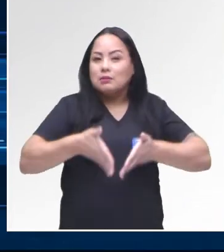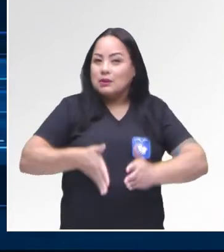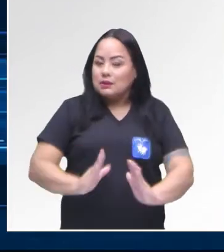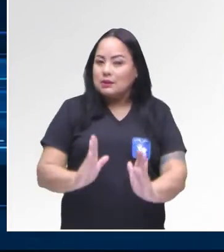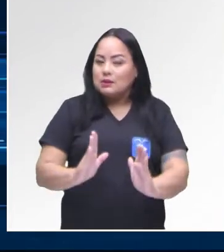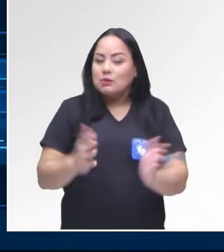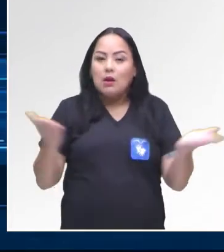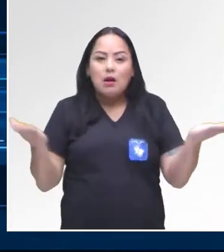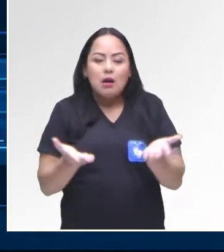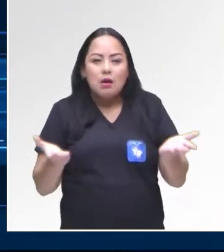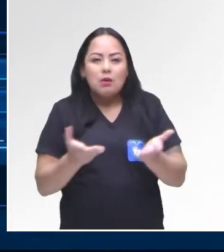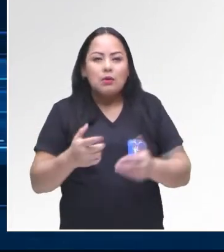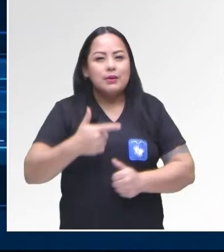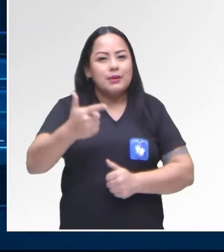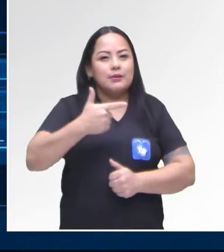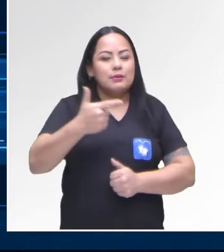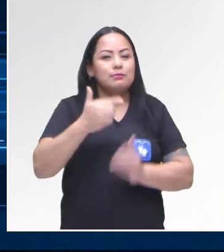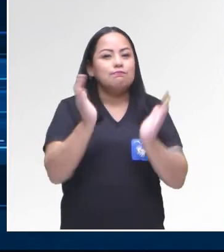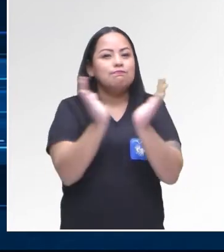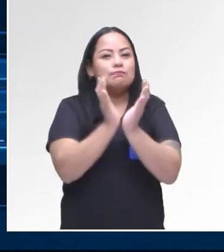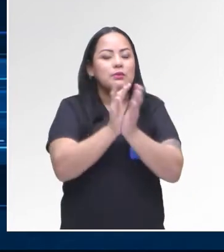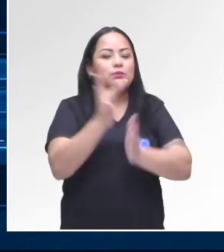E agora vem a segunda geração.